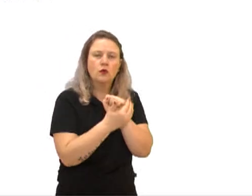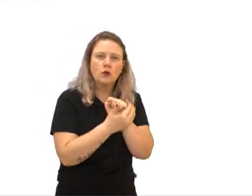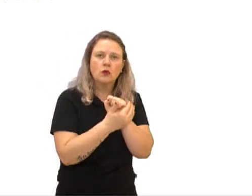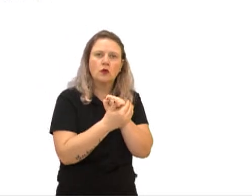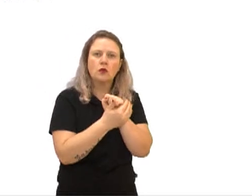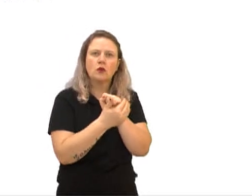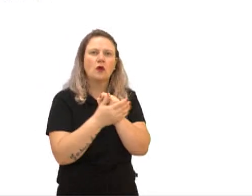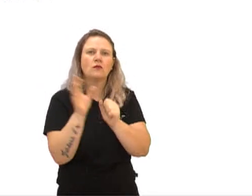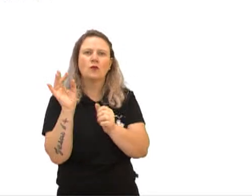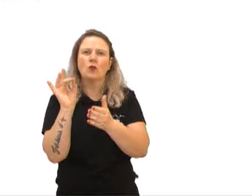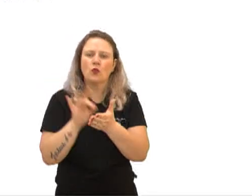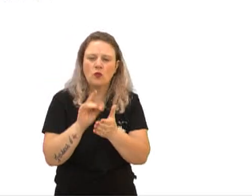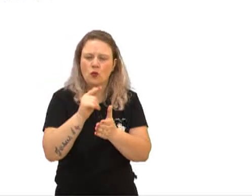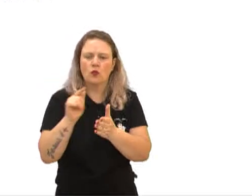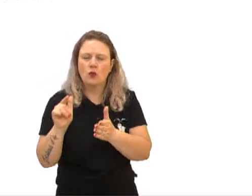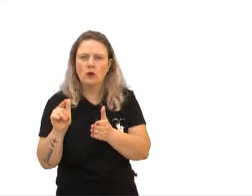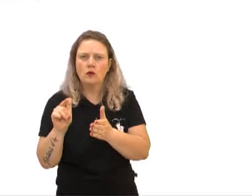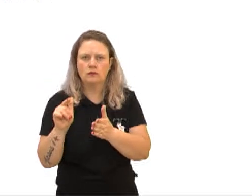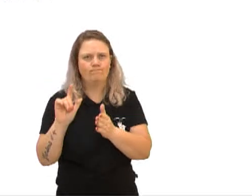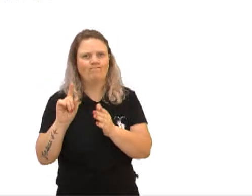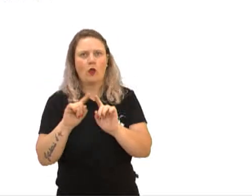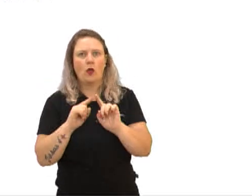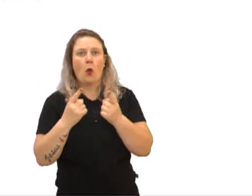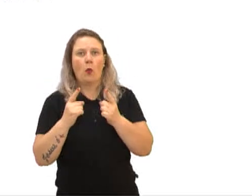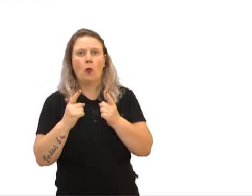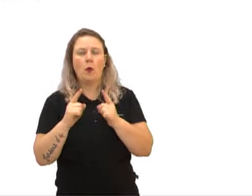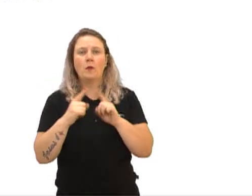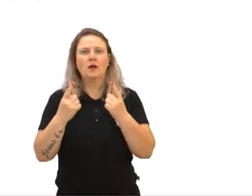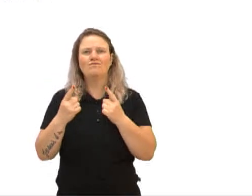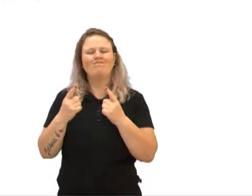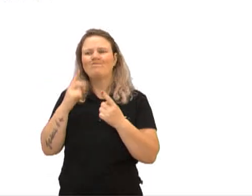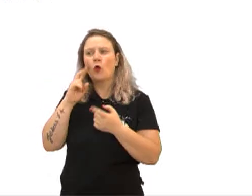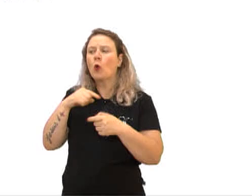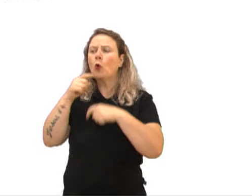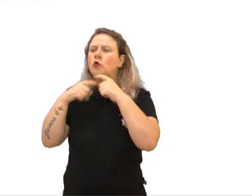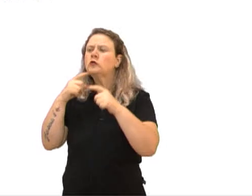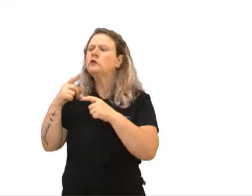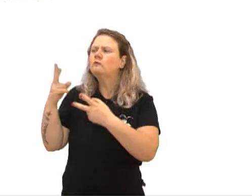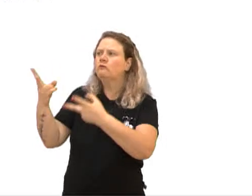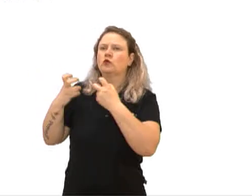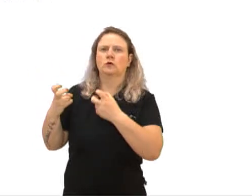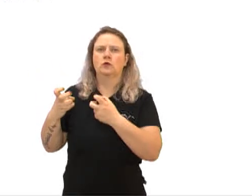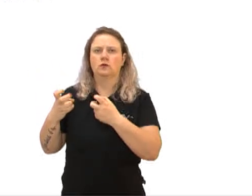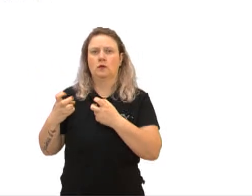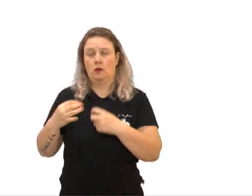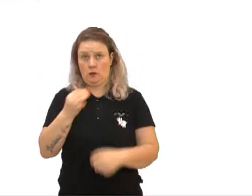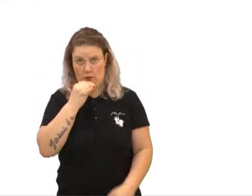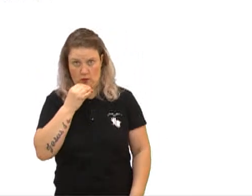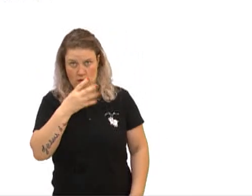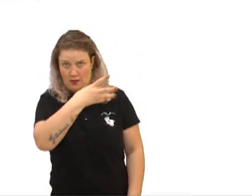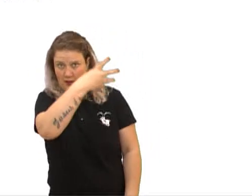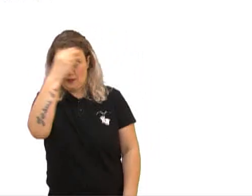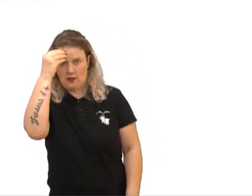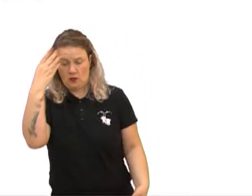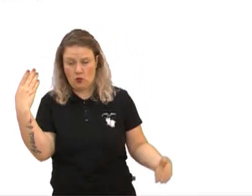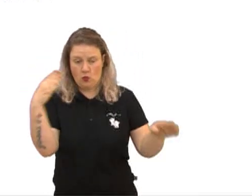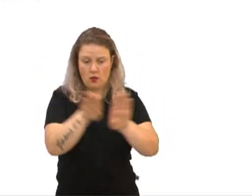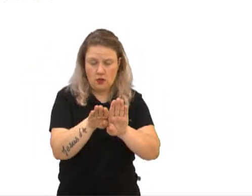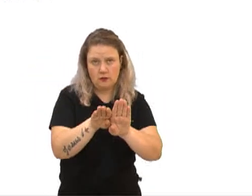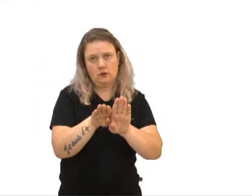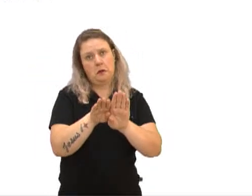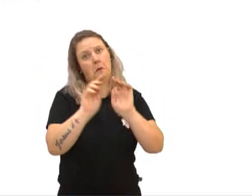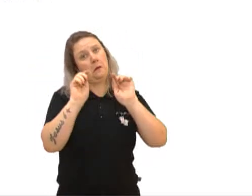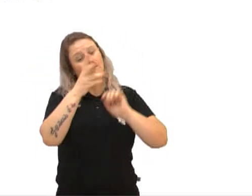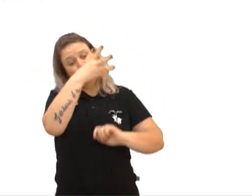não determino, né? Faz referência a alguém, mas não o identifica. Leiam aqui comigo, olha. Esqueceram de fechar a porta. Pode ser eles, mas